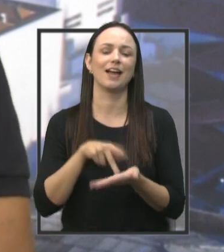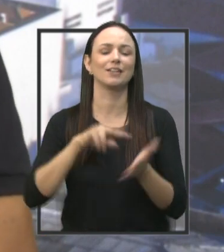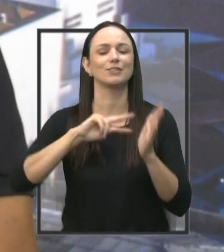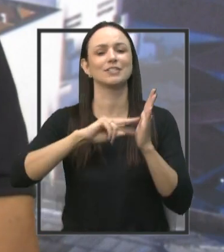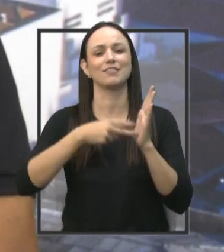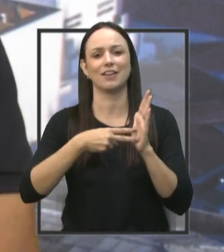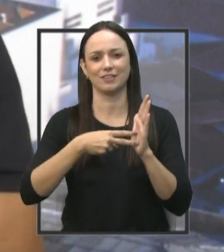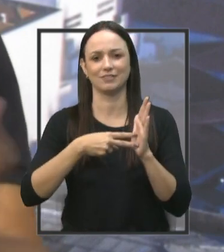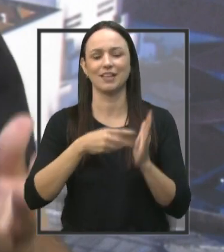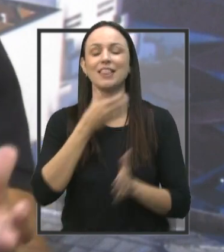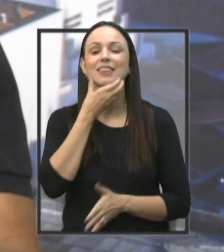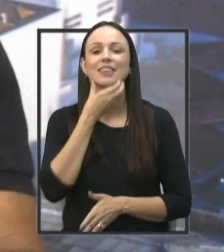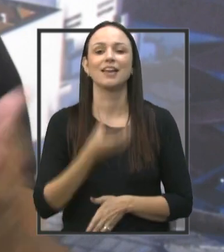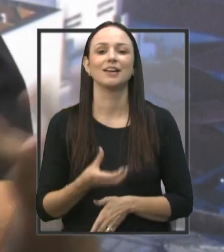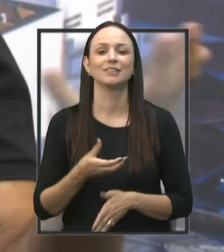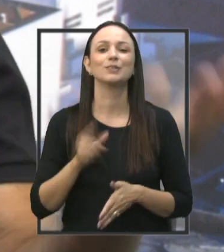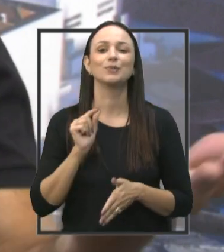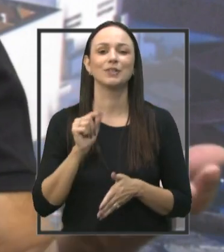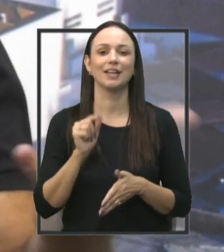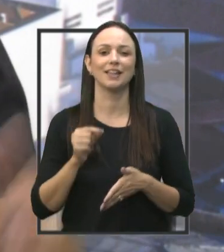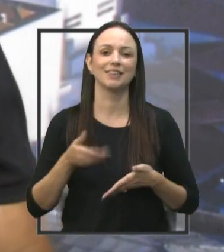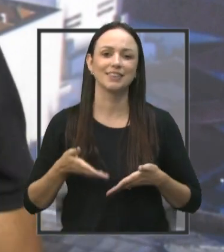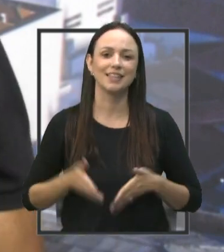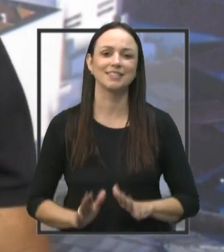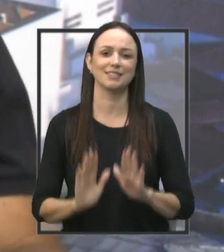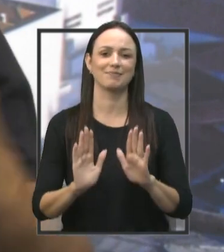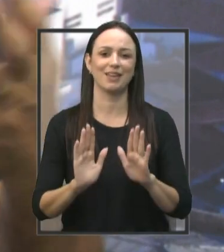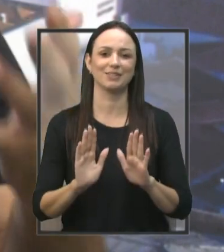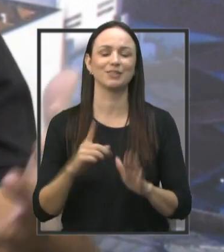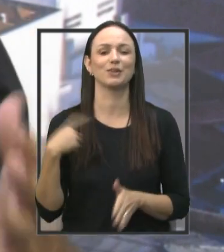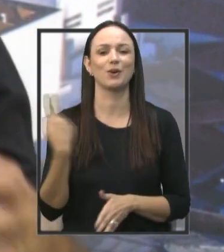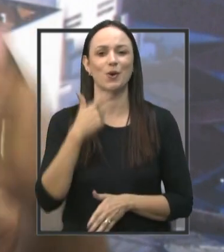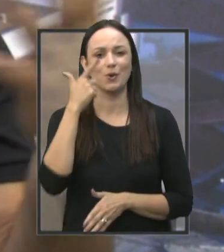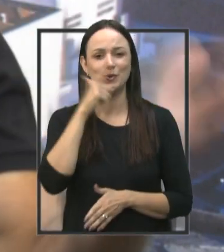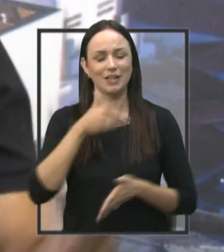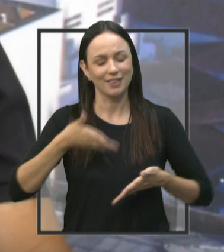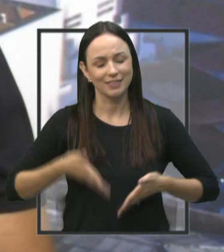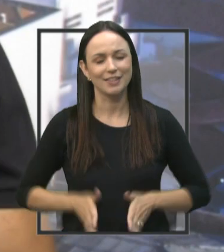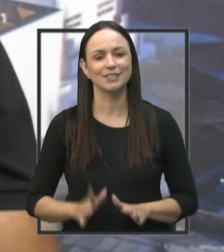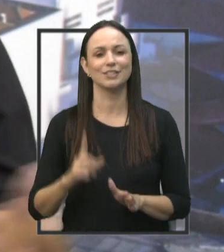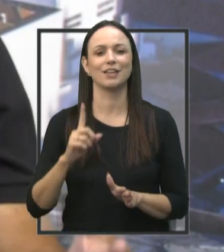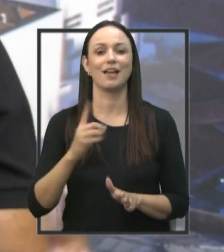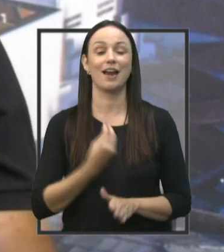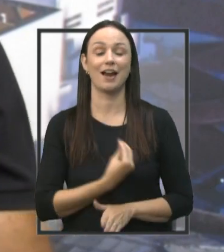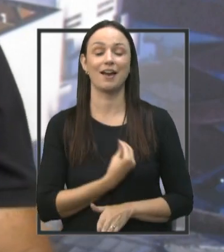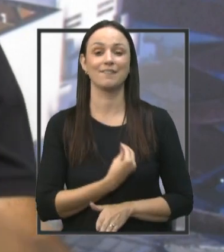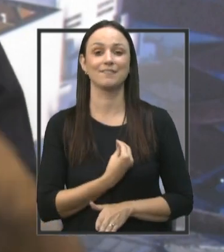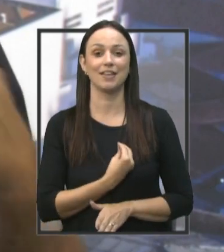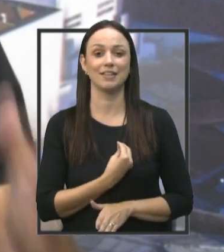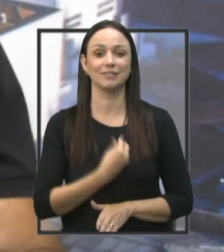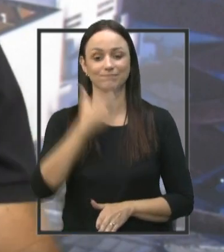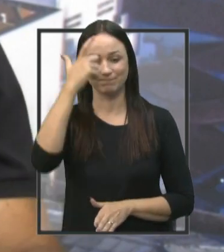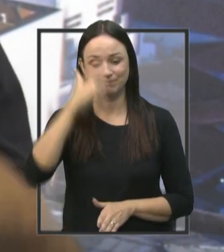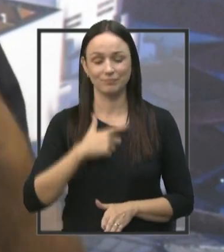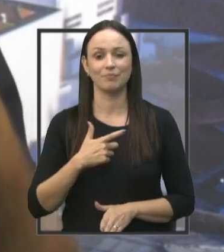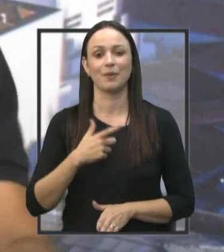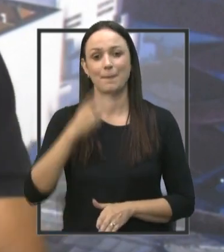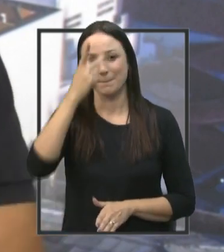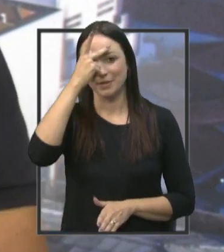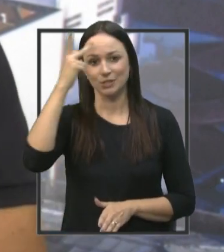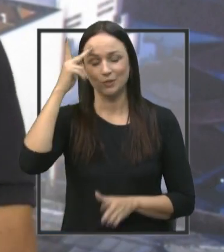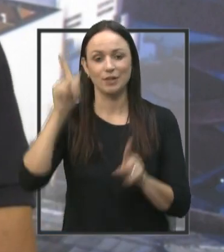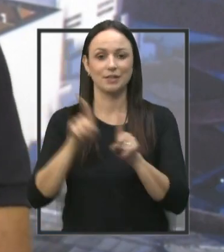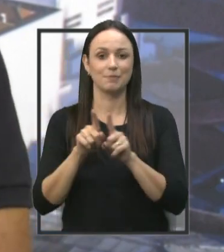verdadeiro significado, né? Natal é o nascimento, né? Então que nós consigamos renascer na vida como pessoas, como